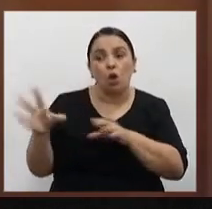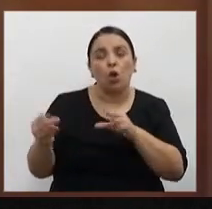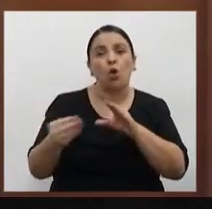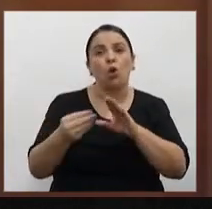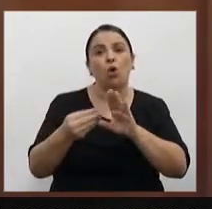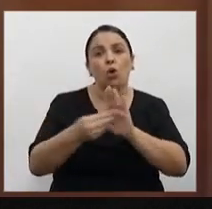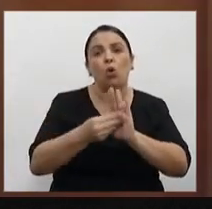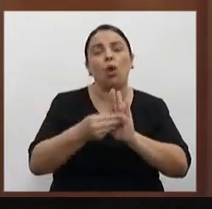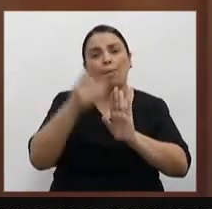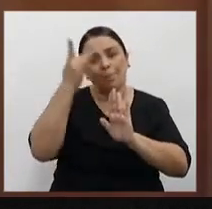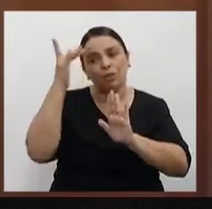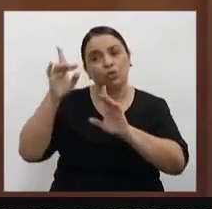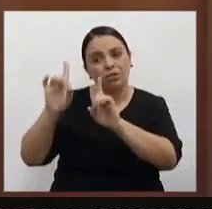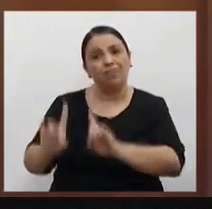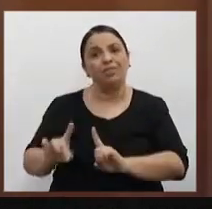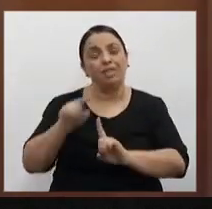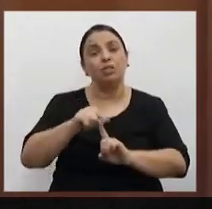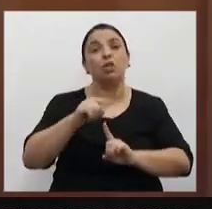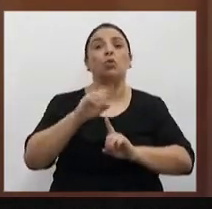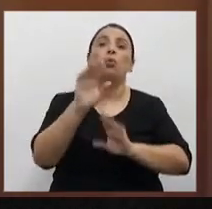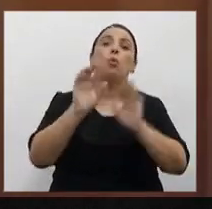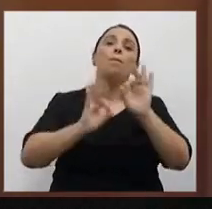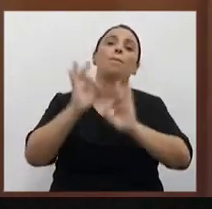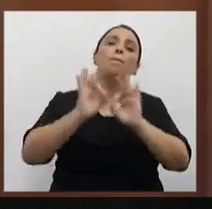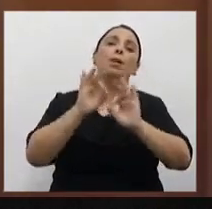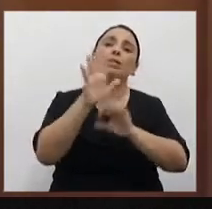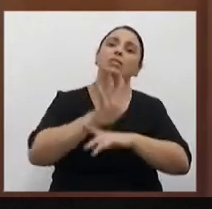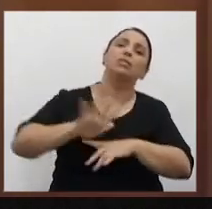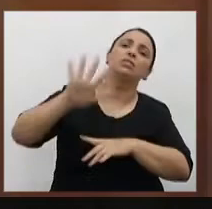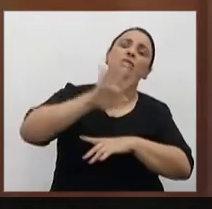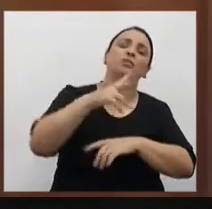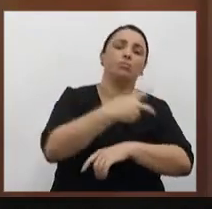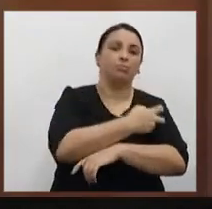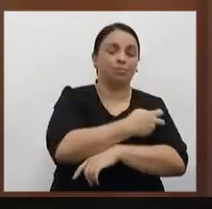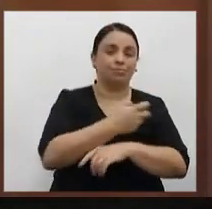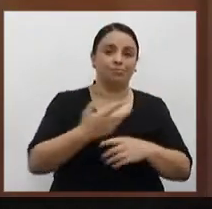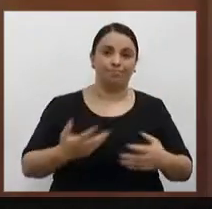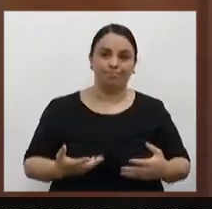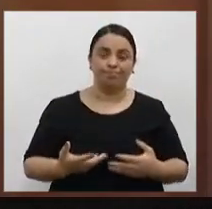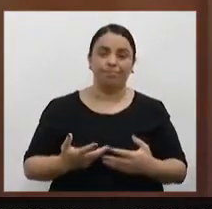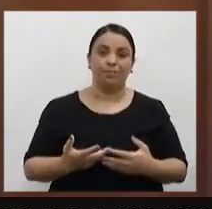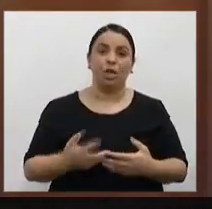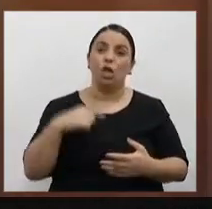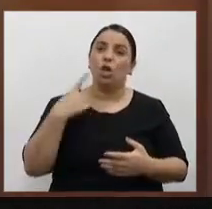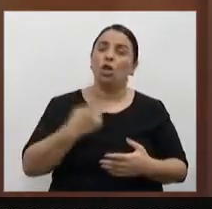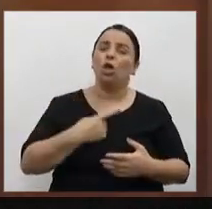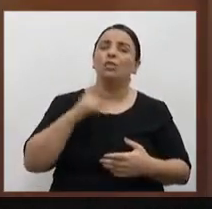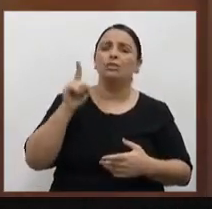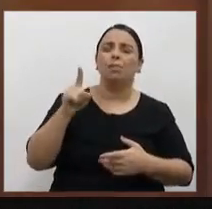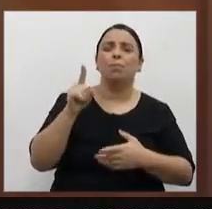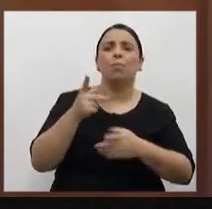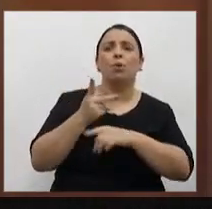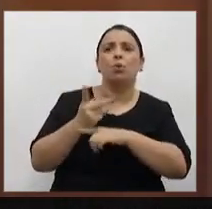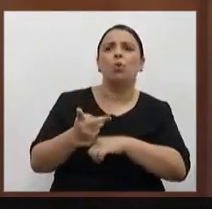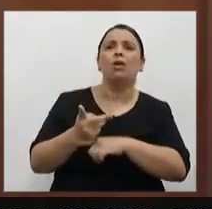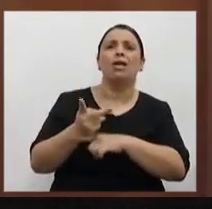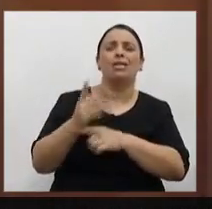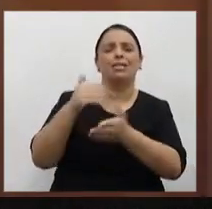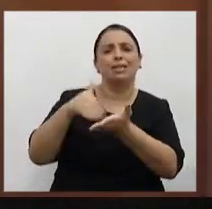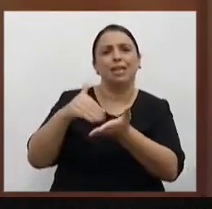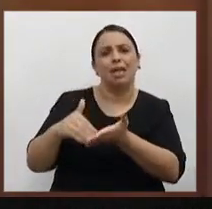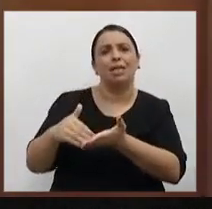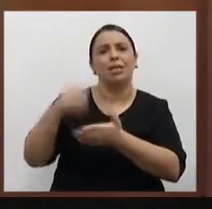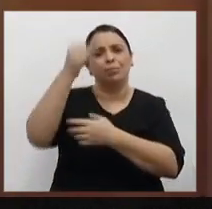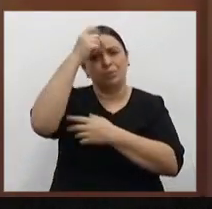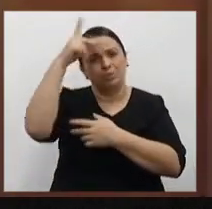nessa jornada do fórum aqui na nossa região, nós temos buscado junto às secretarias municipais,